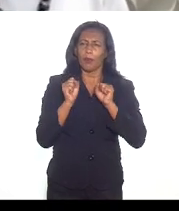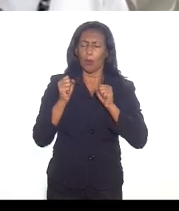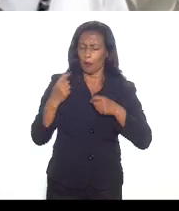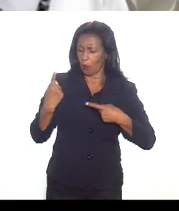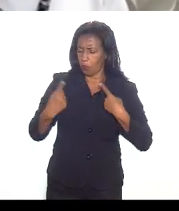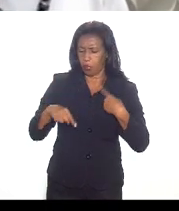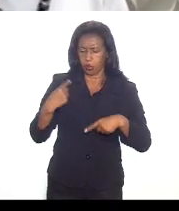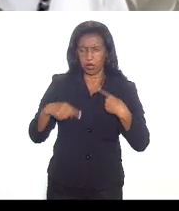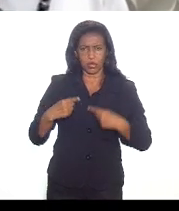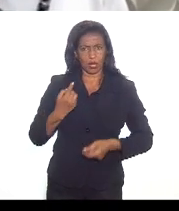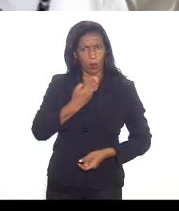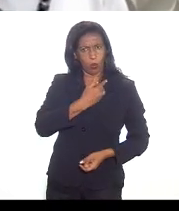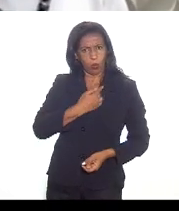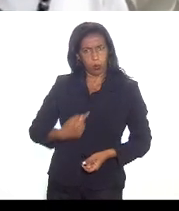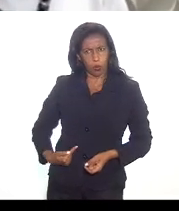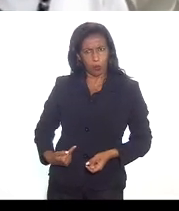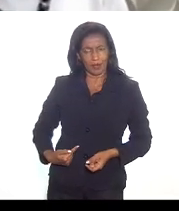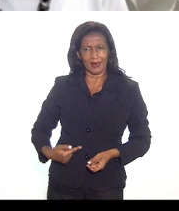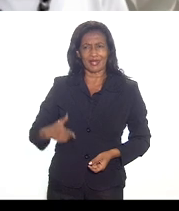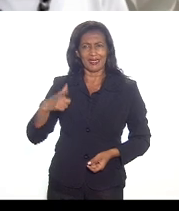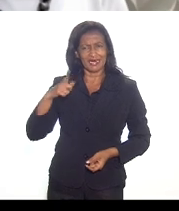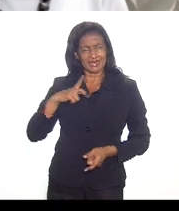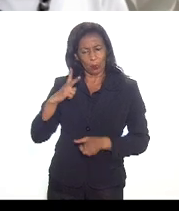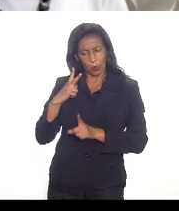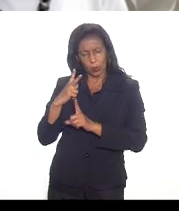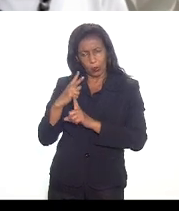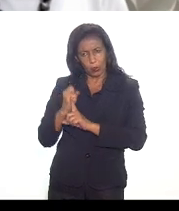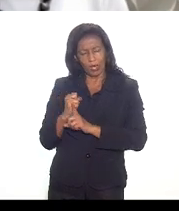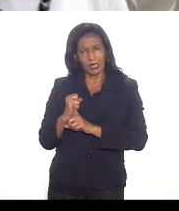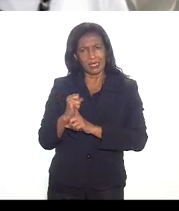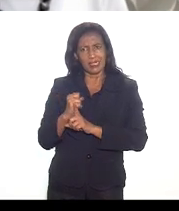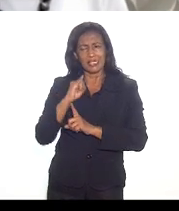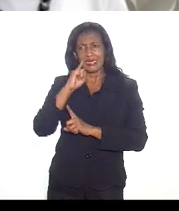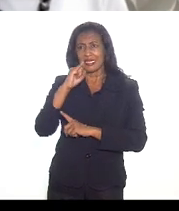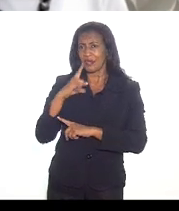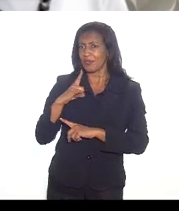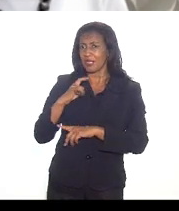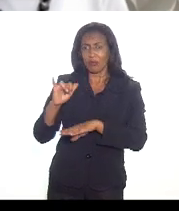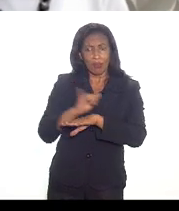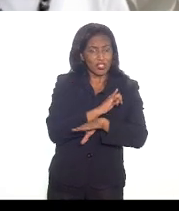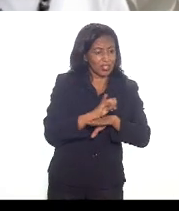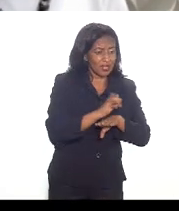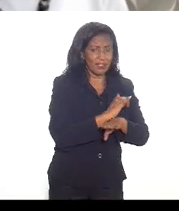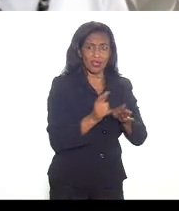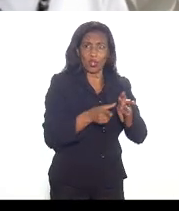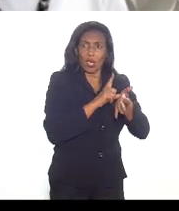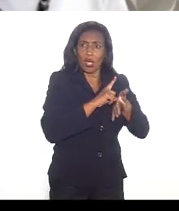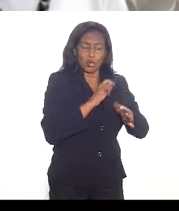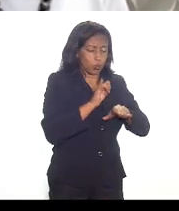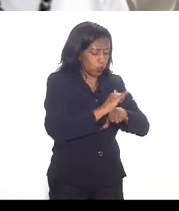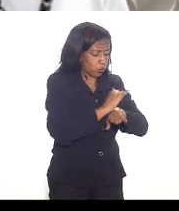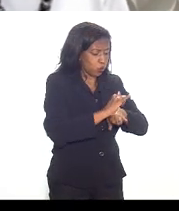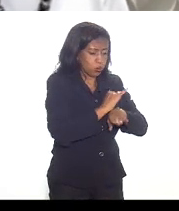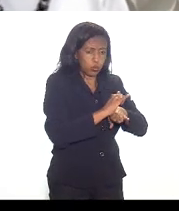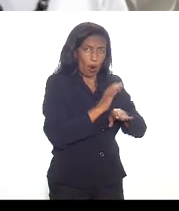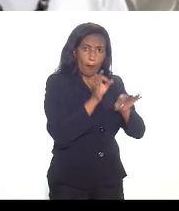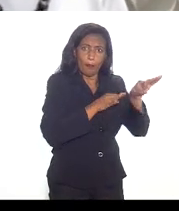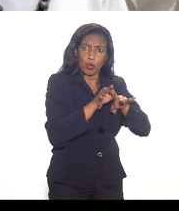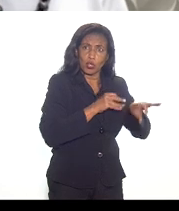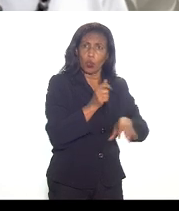públicas que tenham êxito se você não tem esse plano estratégico de desenvolvimento econômico e